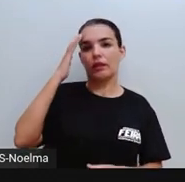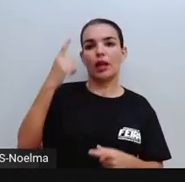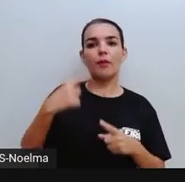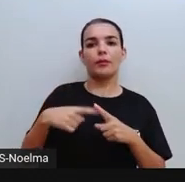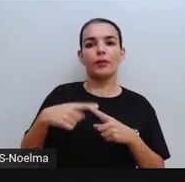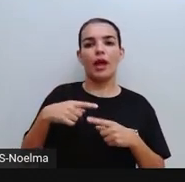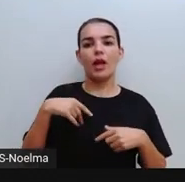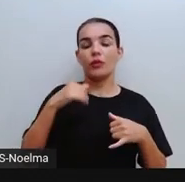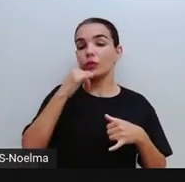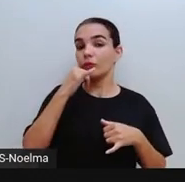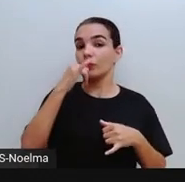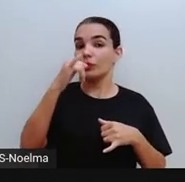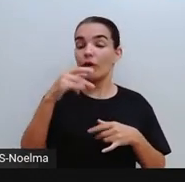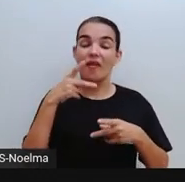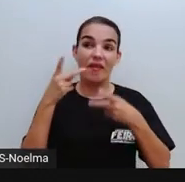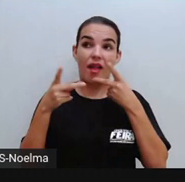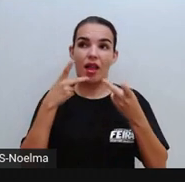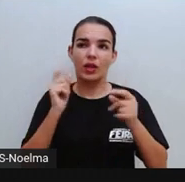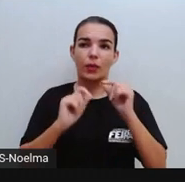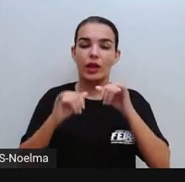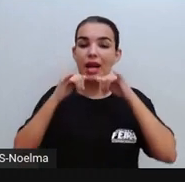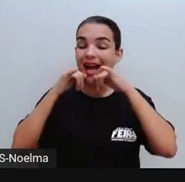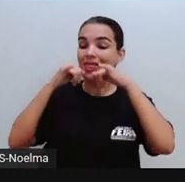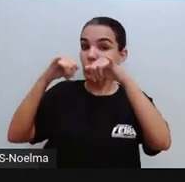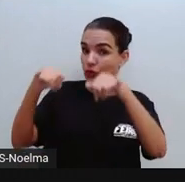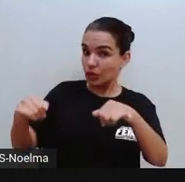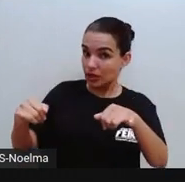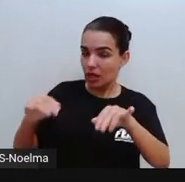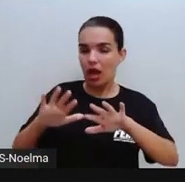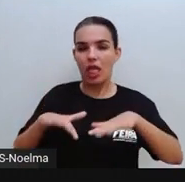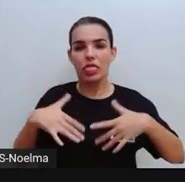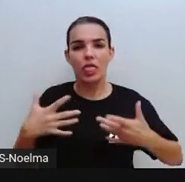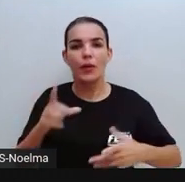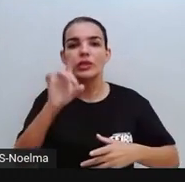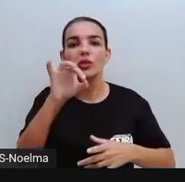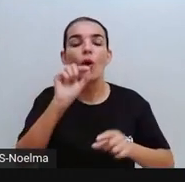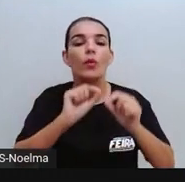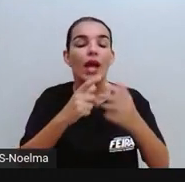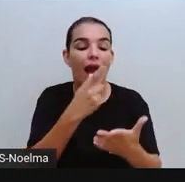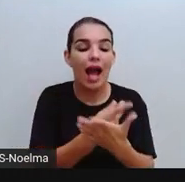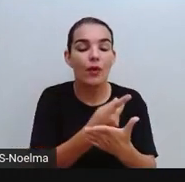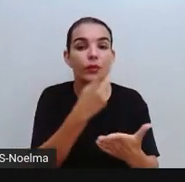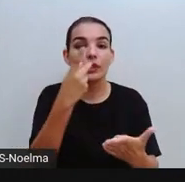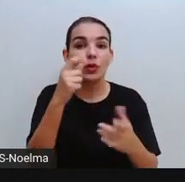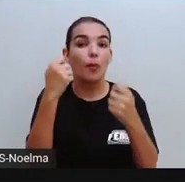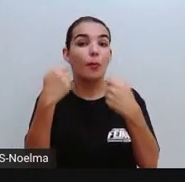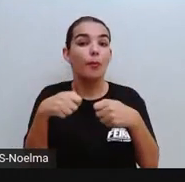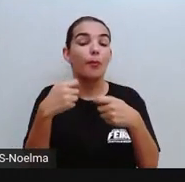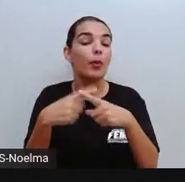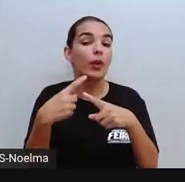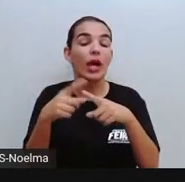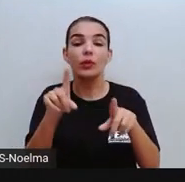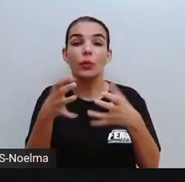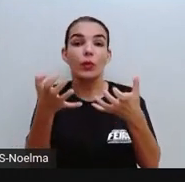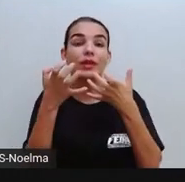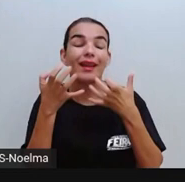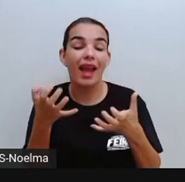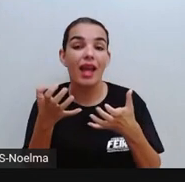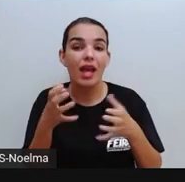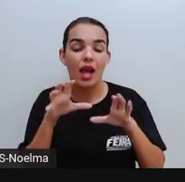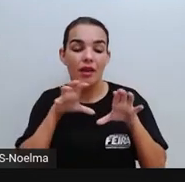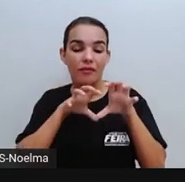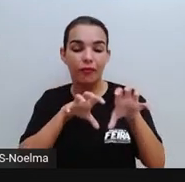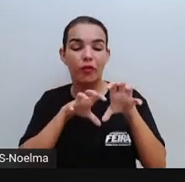quando eu tô falando né de algum noticioso eu não estou a influenciar eu não tô querendo